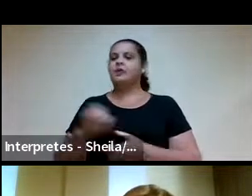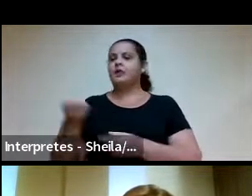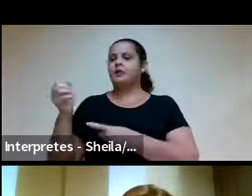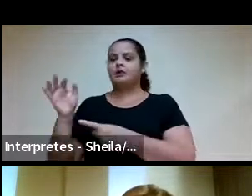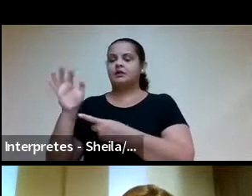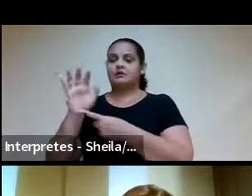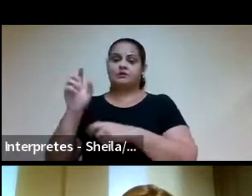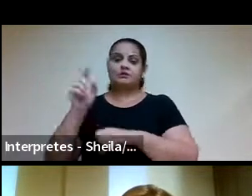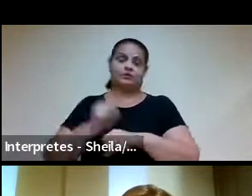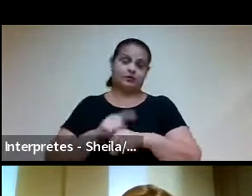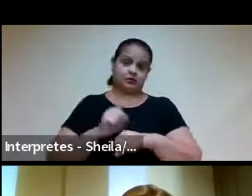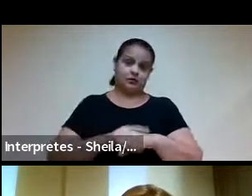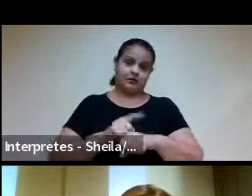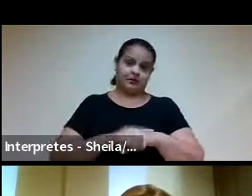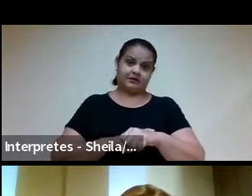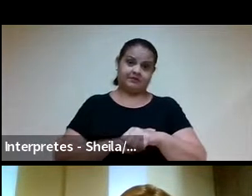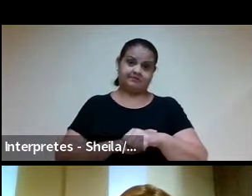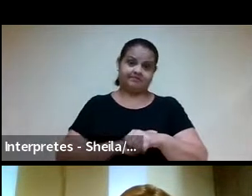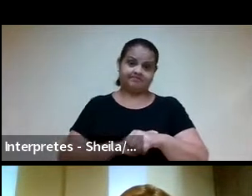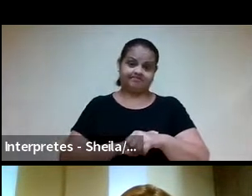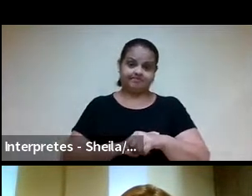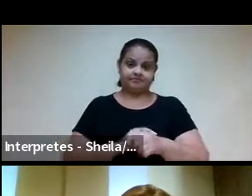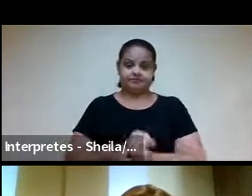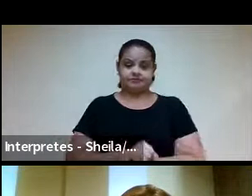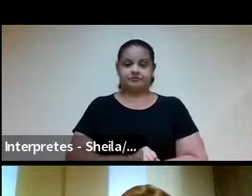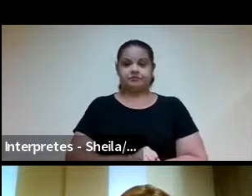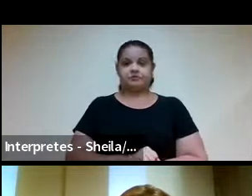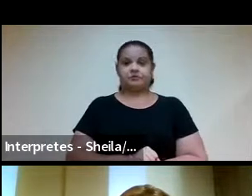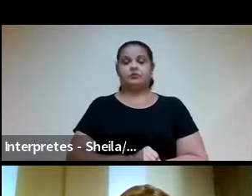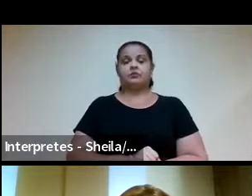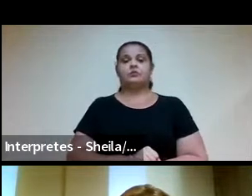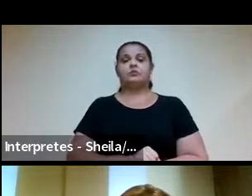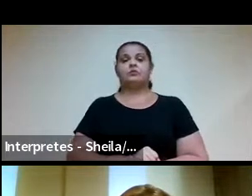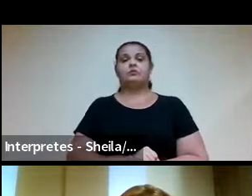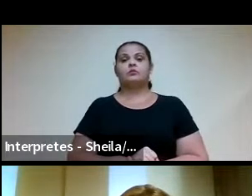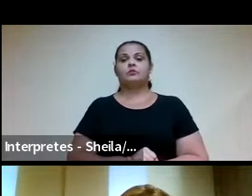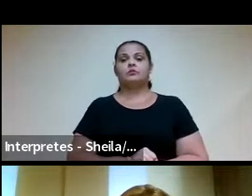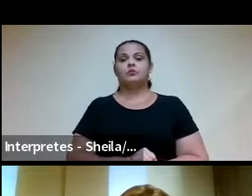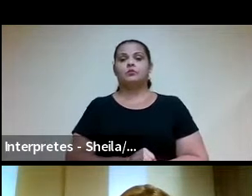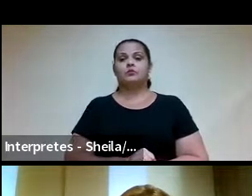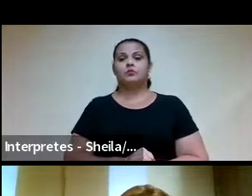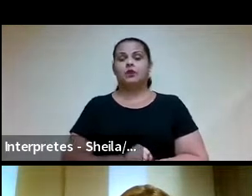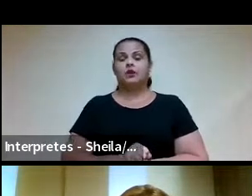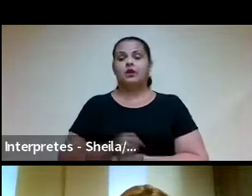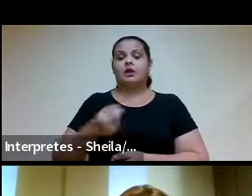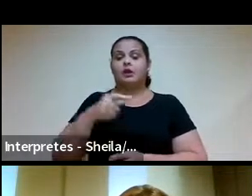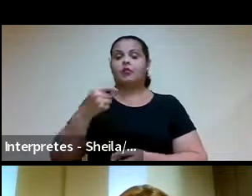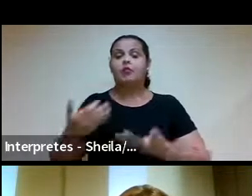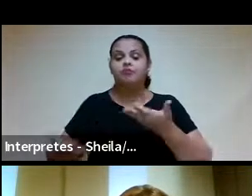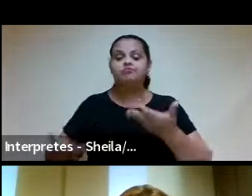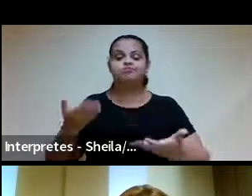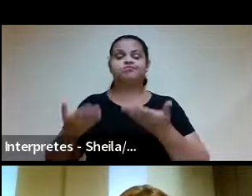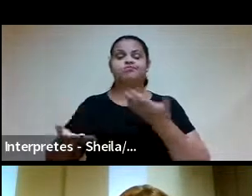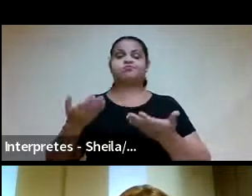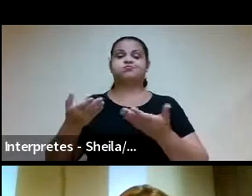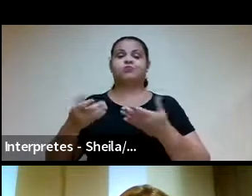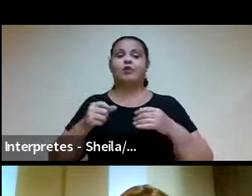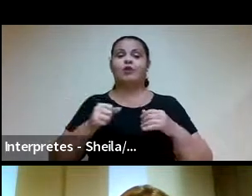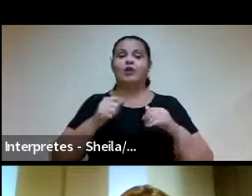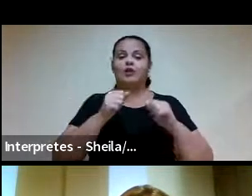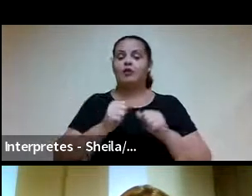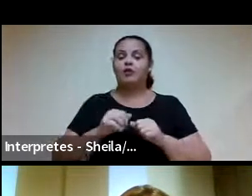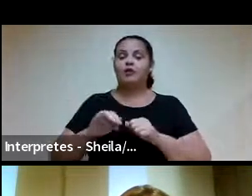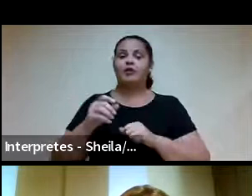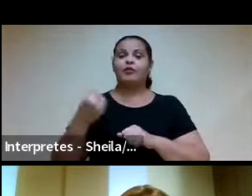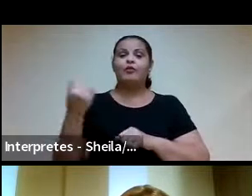ato, né? Não há uma paridade, ao nosso sentir, não há uma paridade de armas, né? Não está sendo assegurado ao recorrido